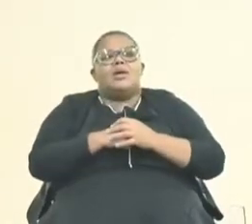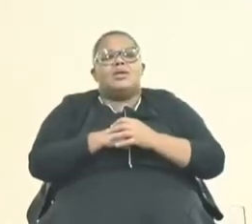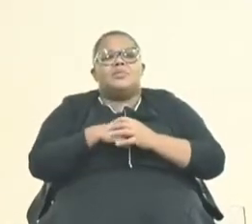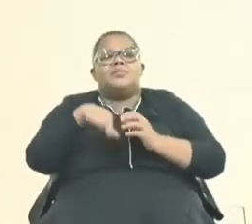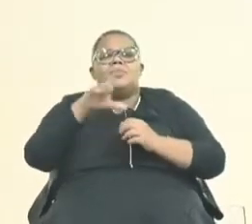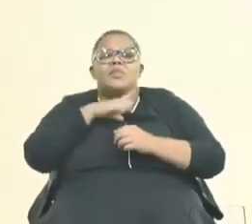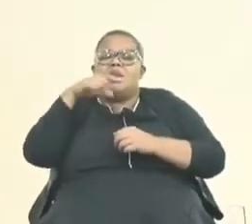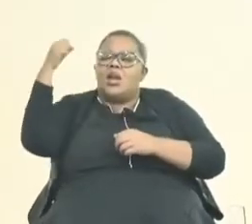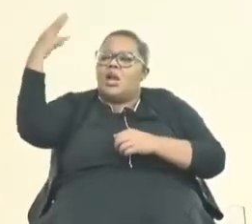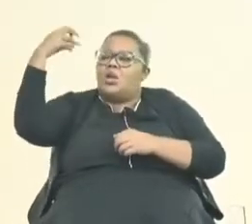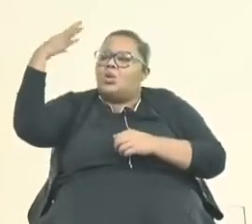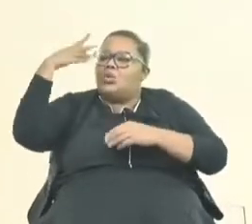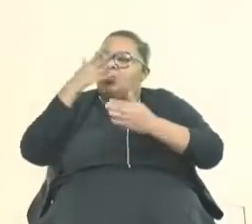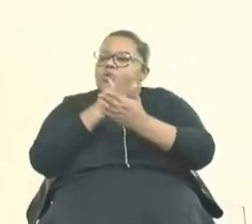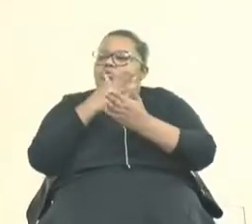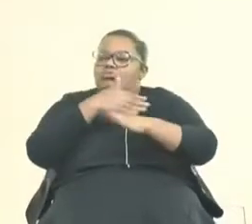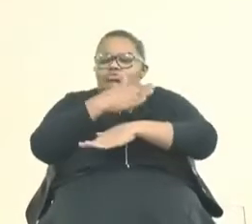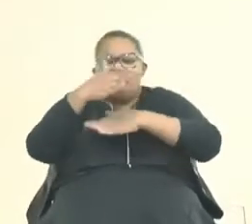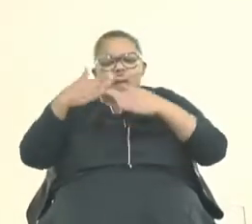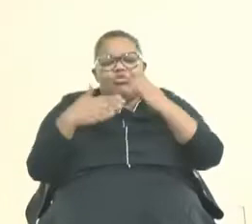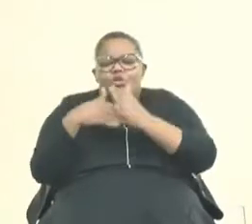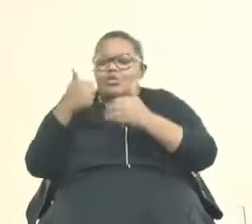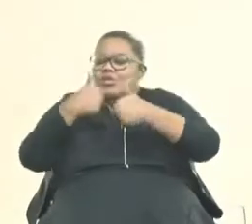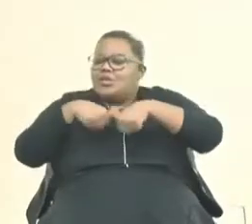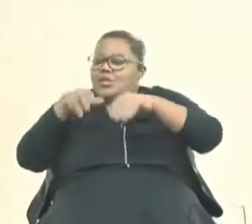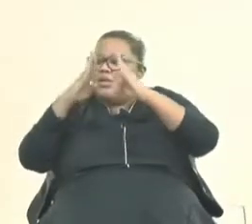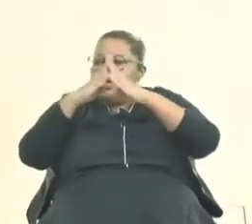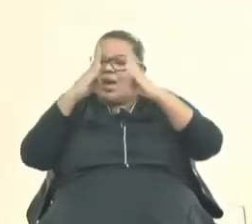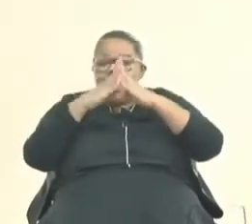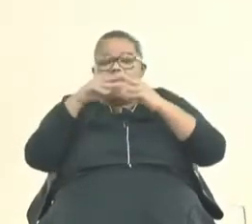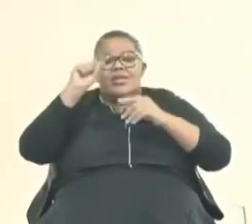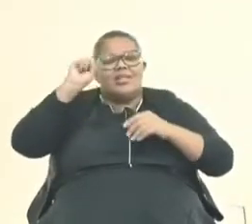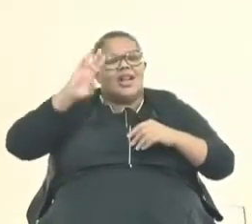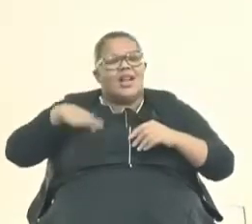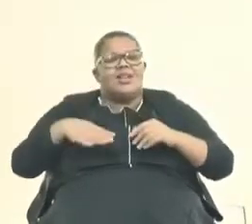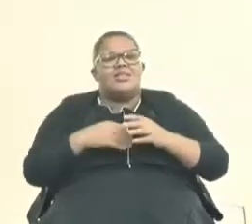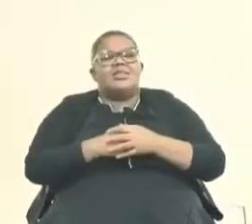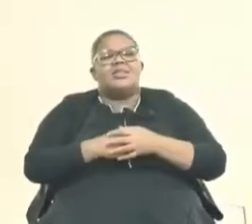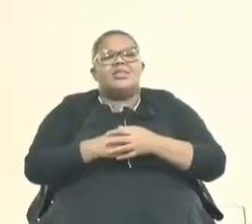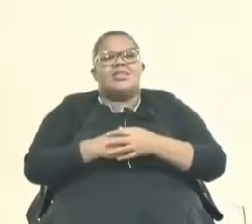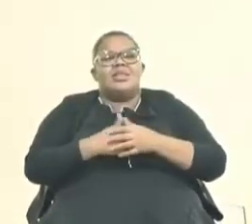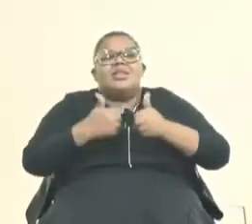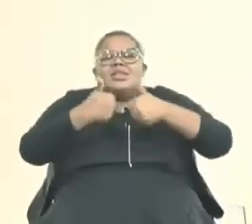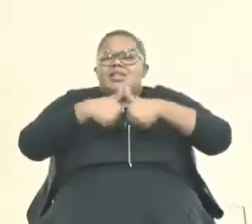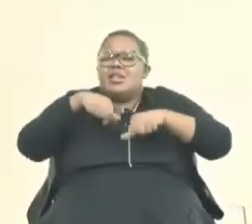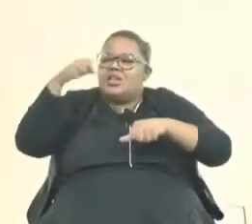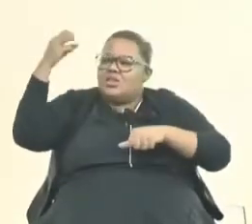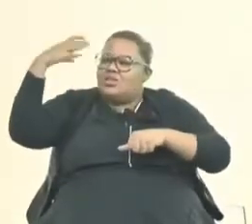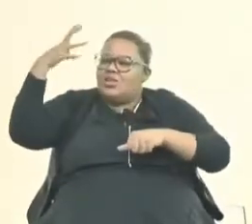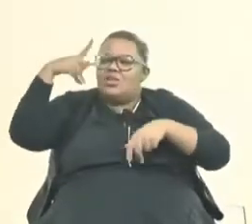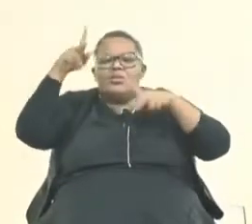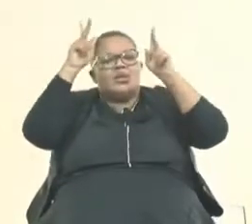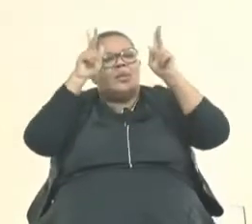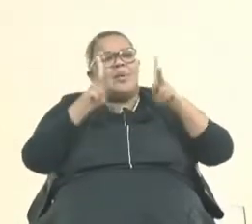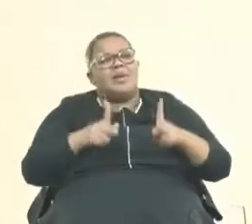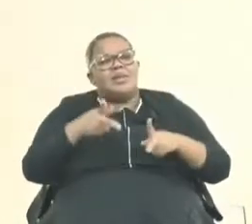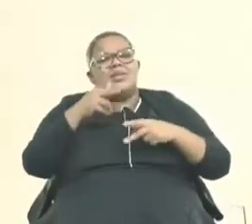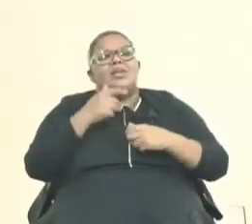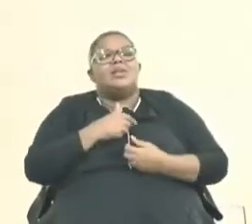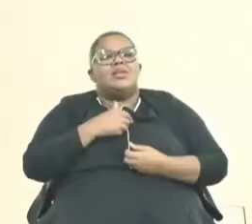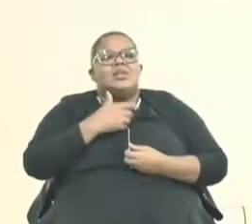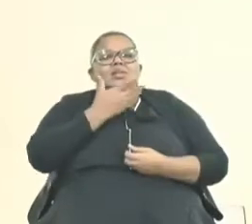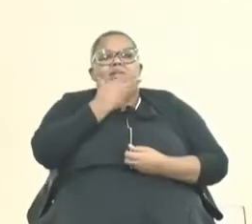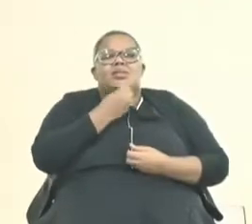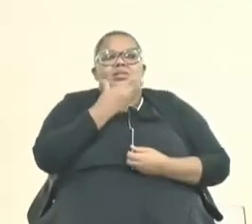luz a todos que estão na casa assim resplandeça a vossa Luz Diante dos homens para